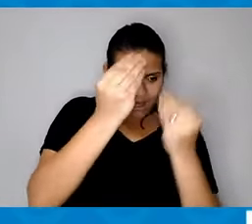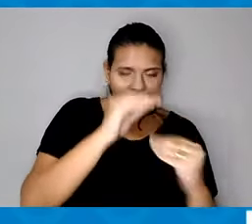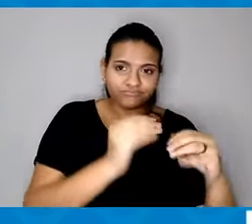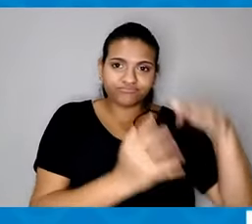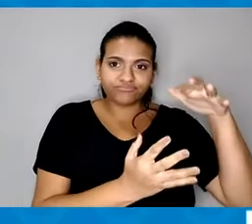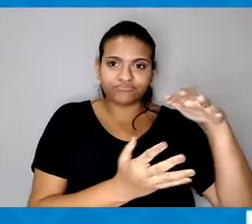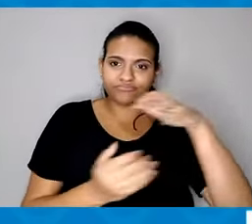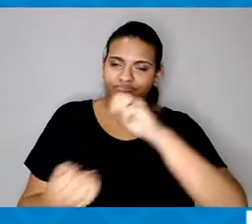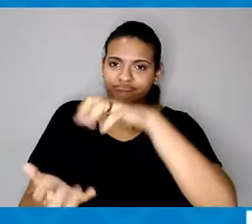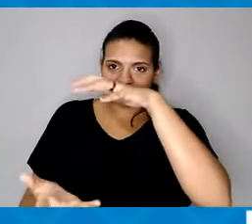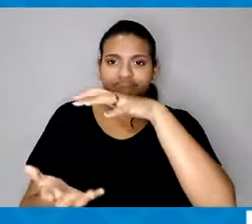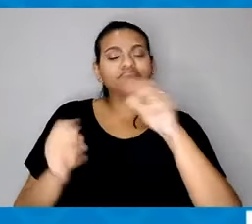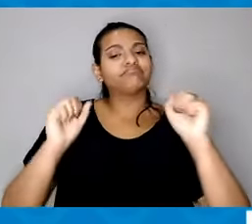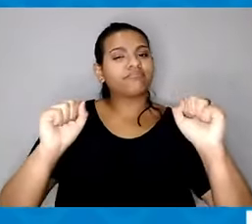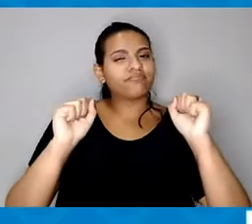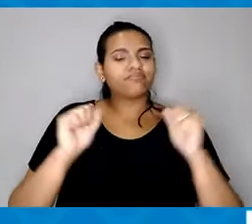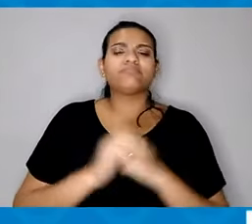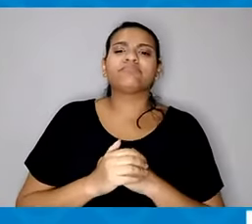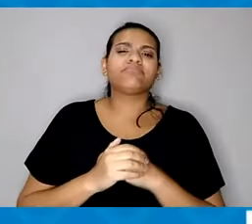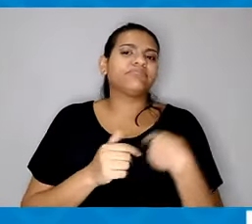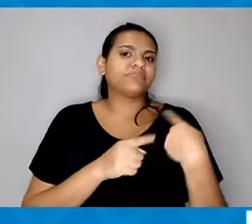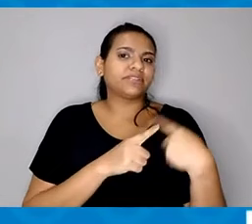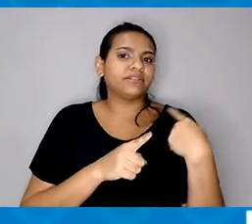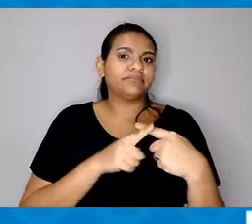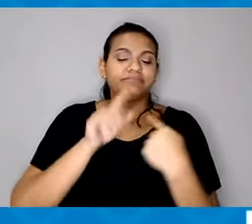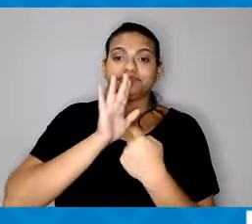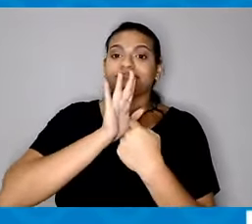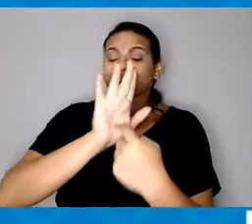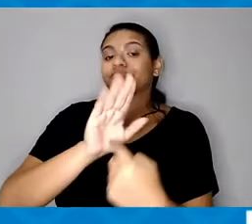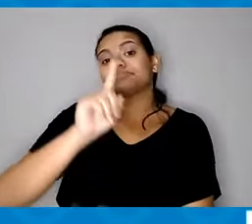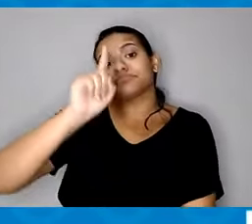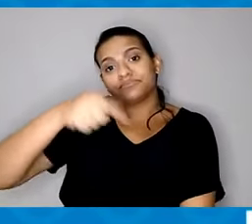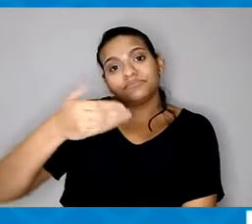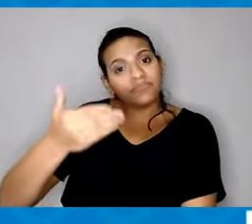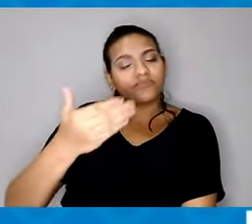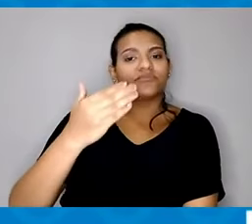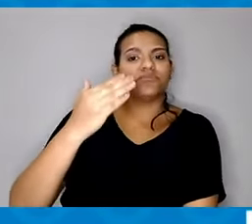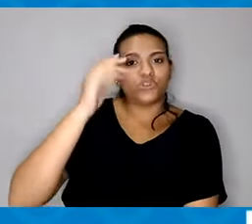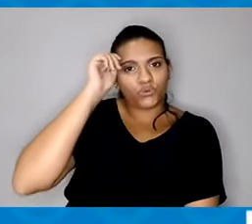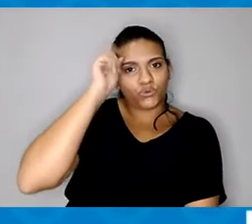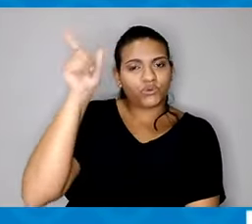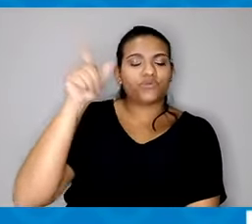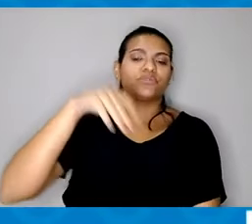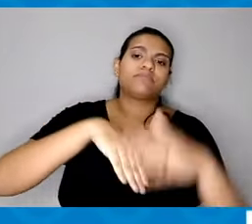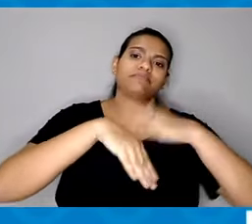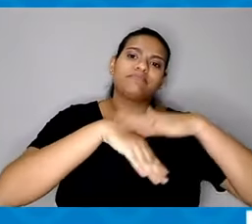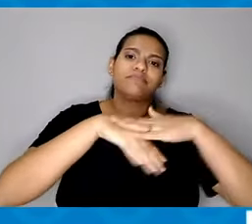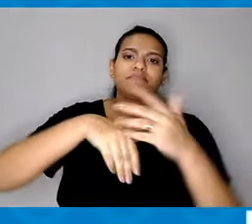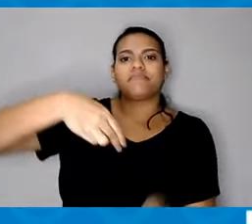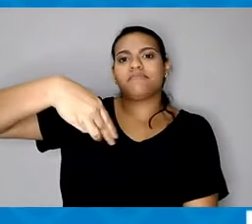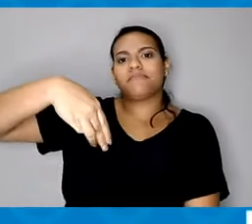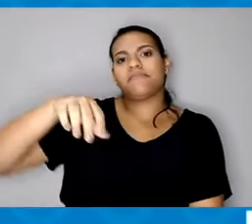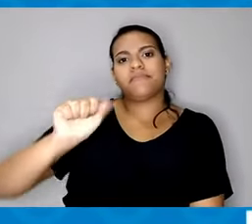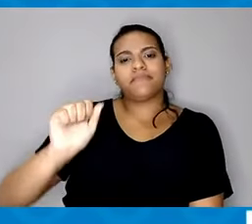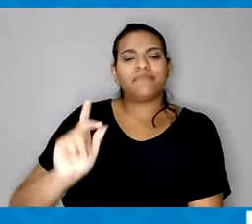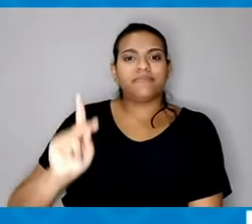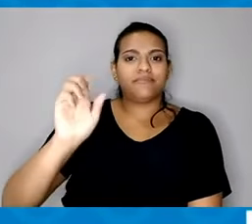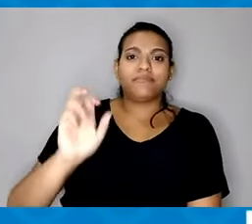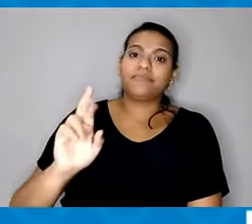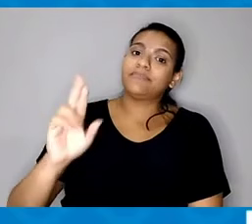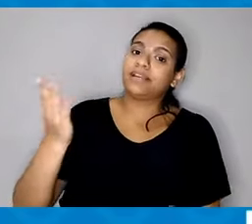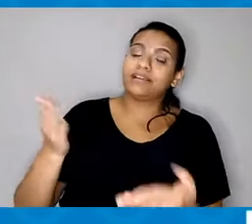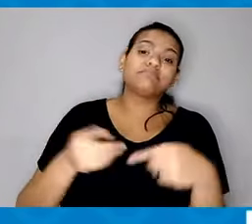chama escalar, né? A dimensão e o impacto da cultura maker através da fabricação digital. Sim, e